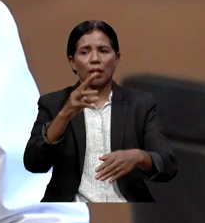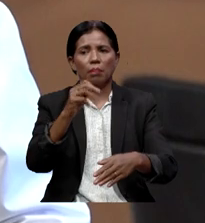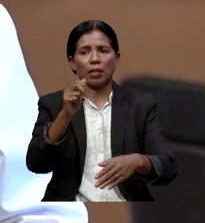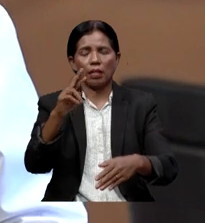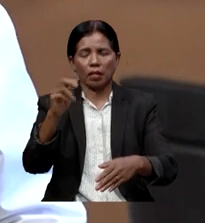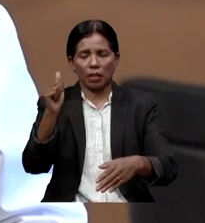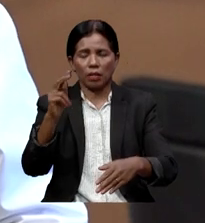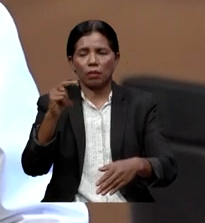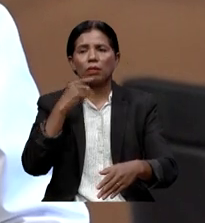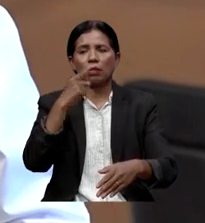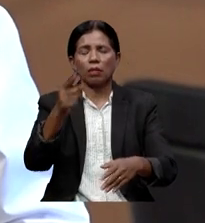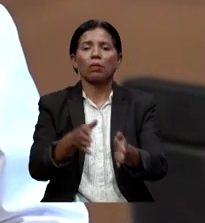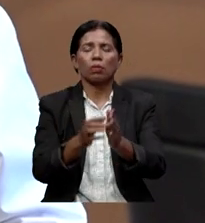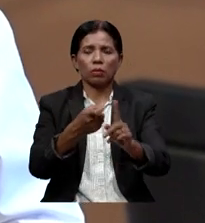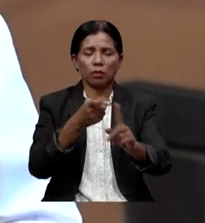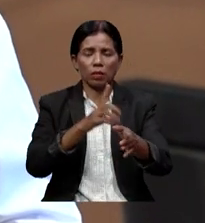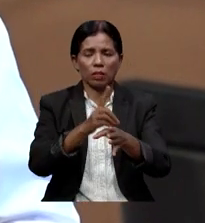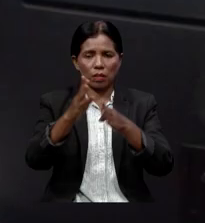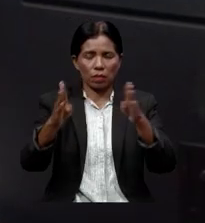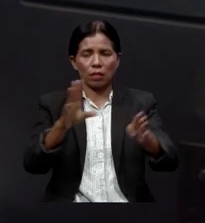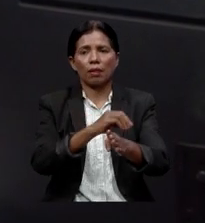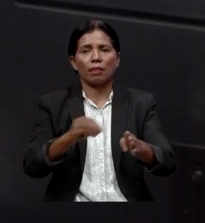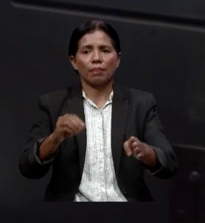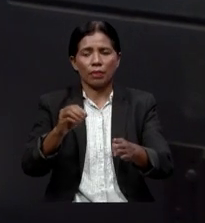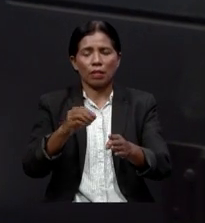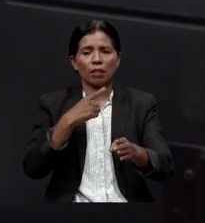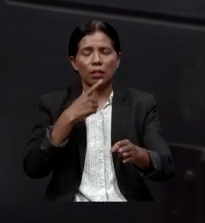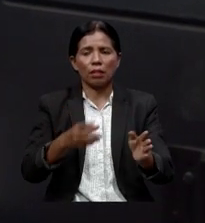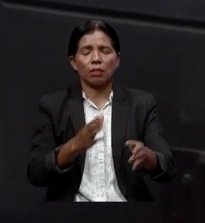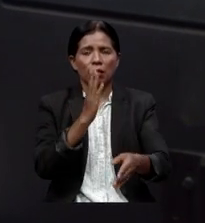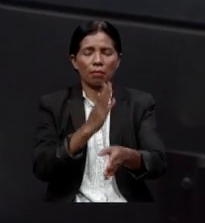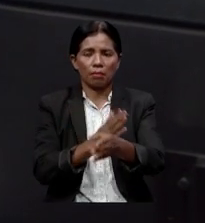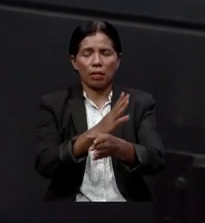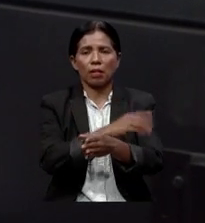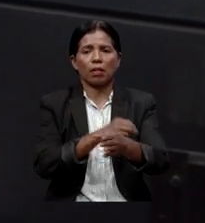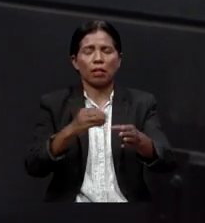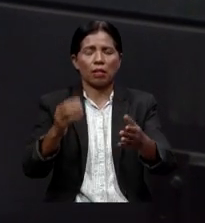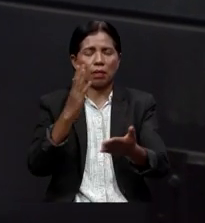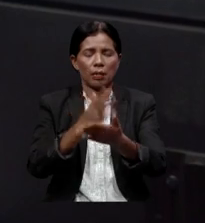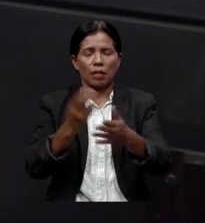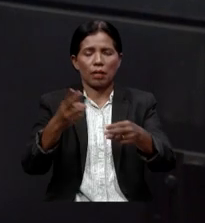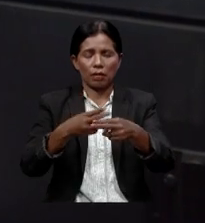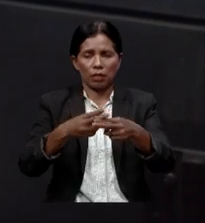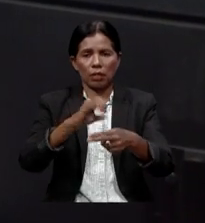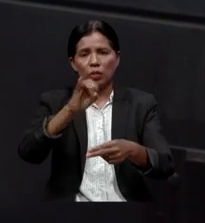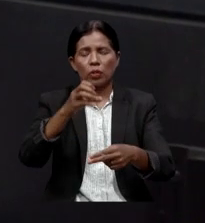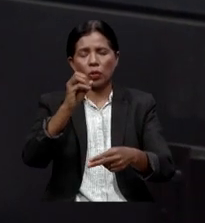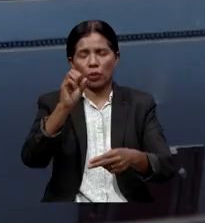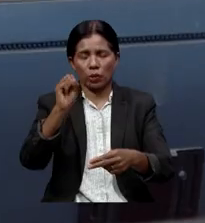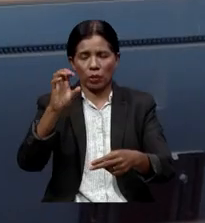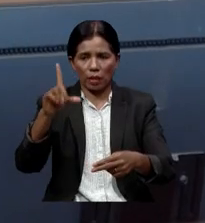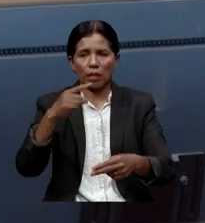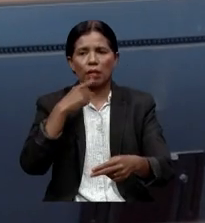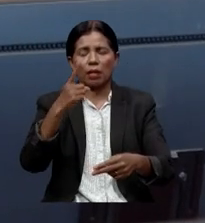Assunami Sabino, no Rússia, diretor executivo unidade de missão, de combate estante em Carraixbada, Joel Maria